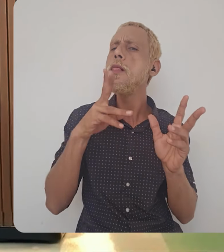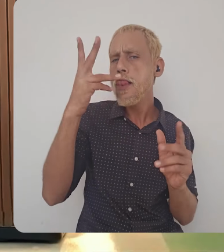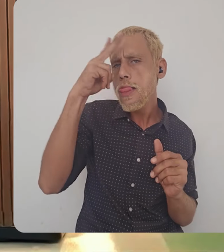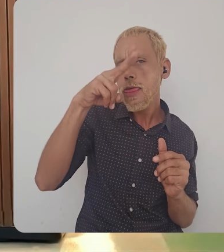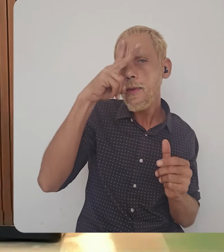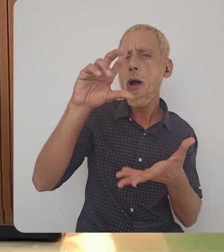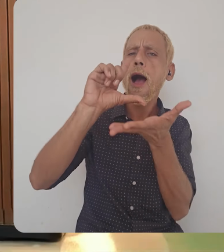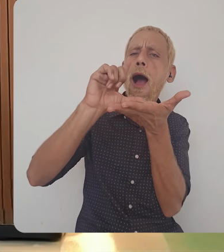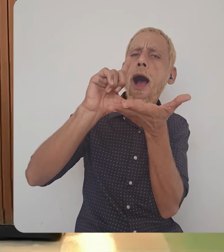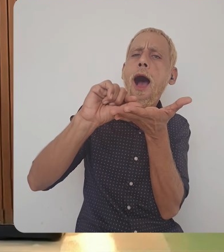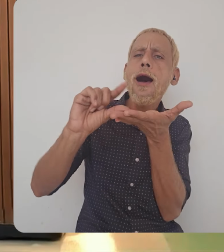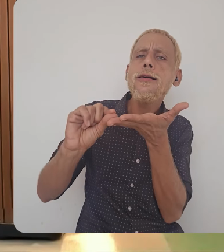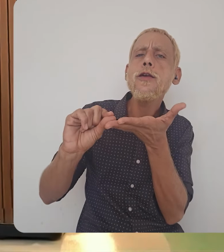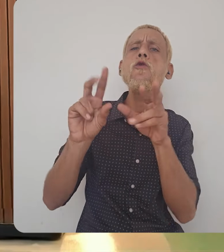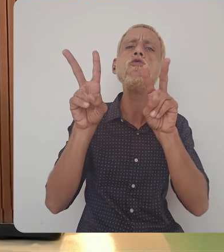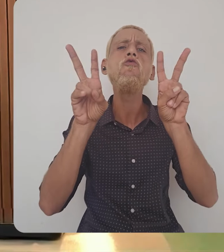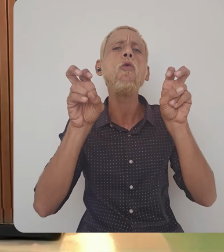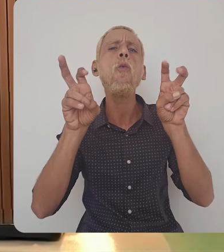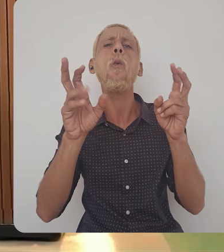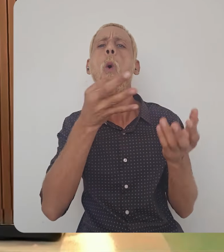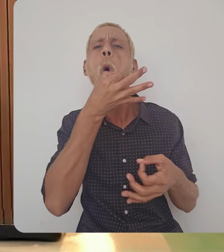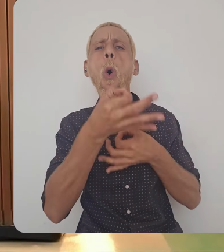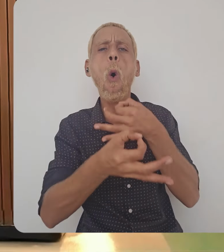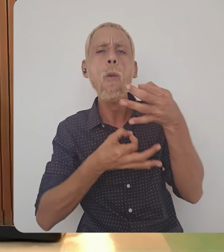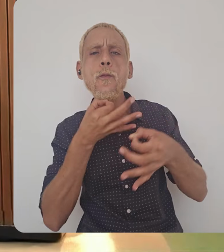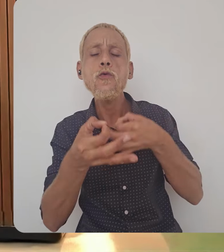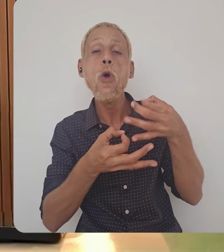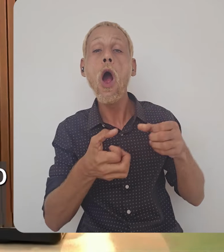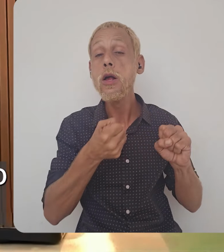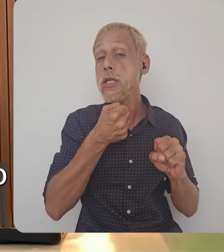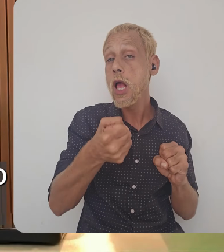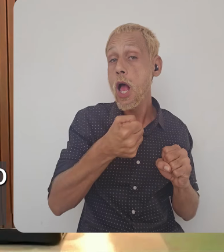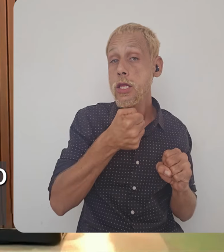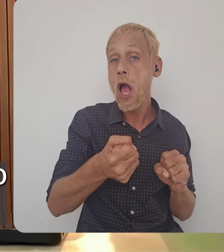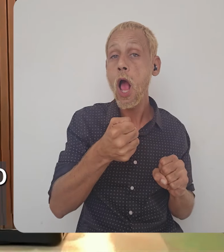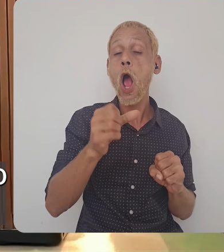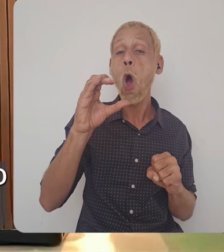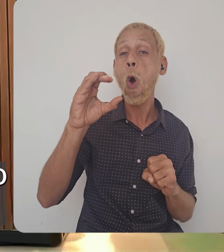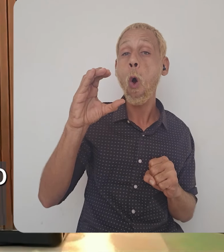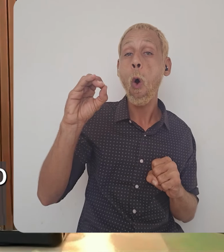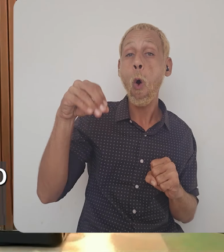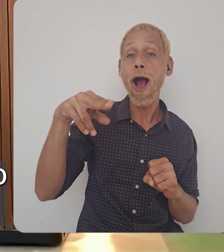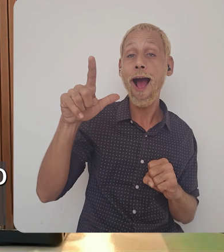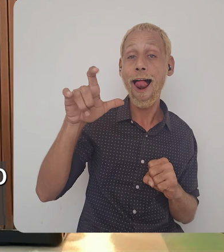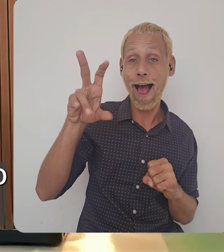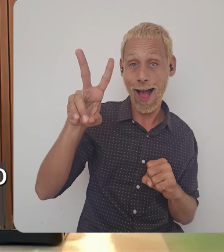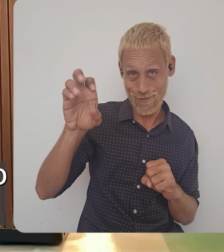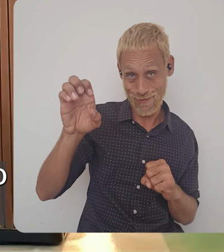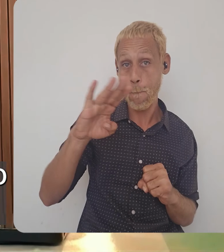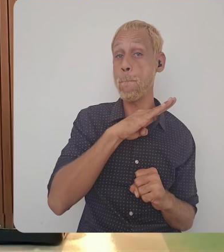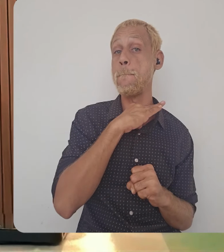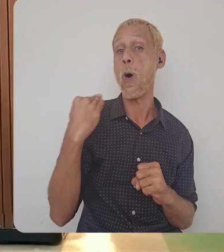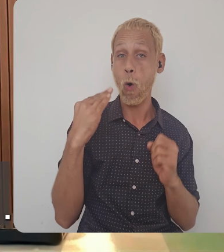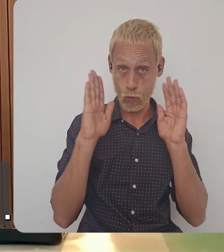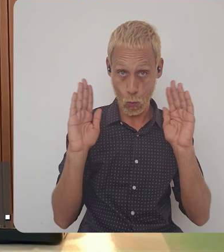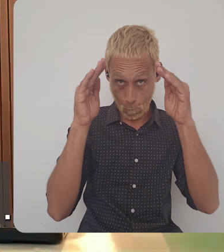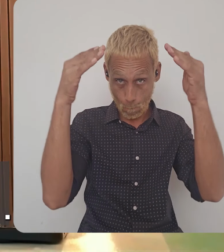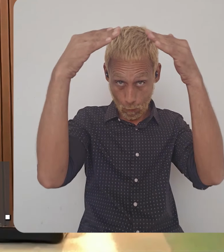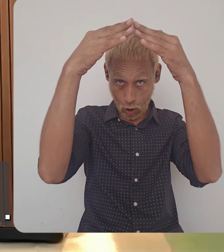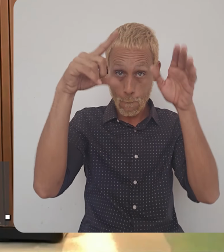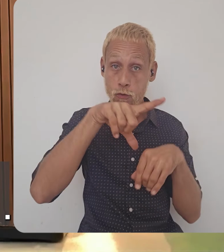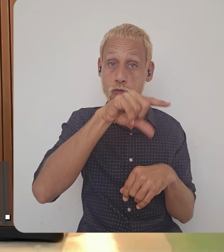opinião. Recordo uma vez quando eu escrevi um artigo de opinião, mas como também um conteúdo de reportagem sobre o conclave, a